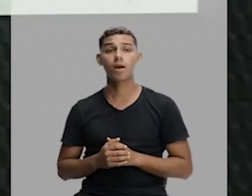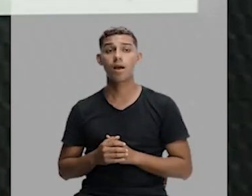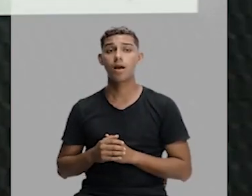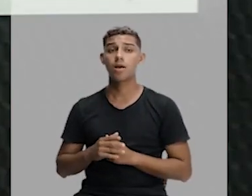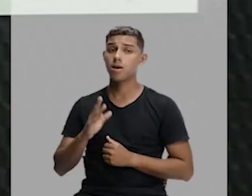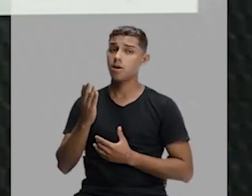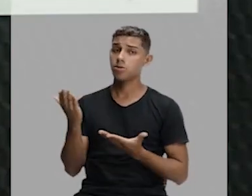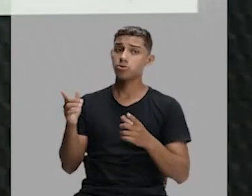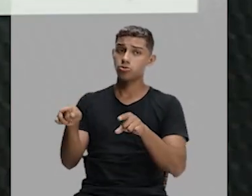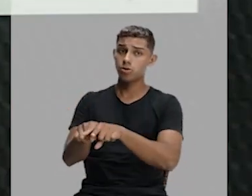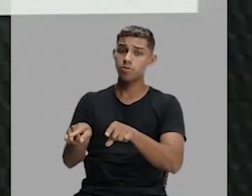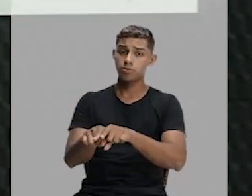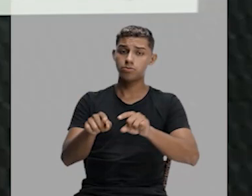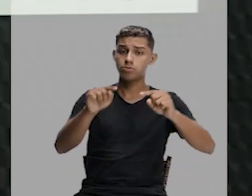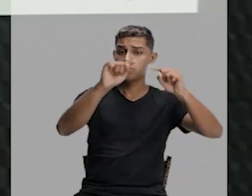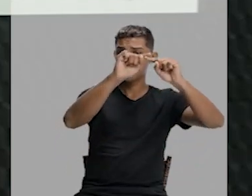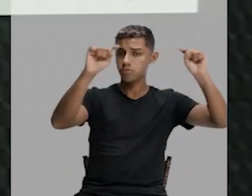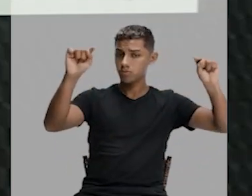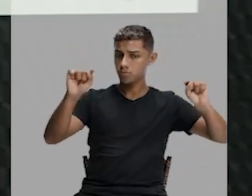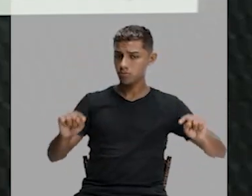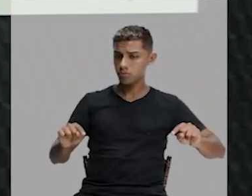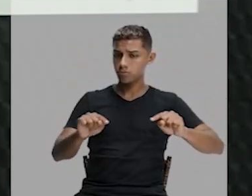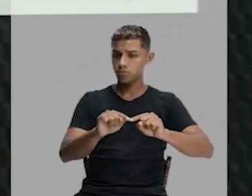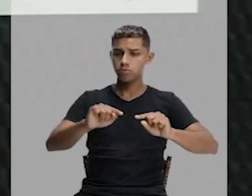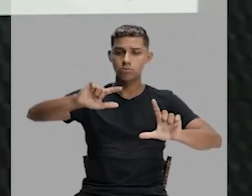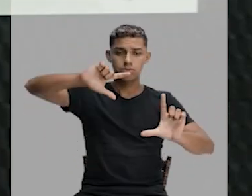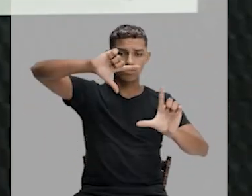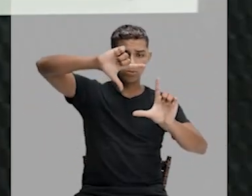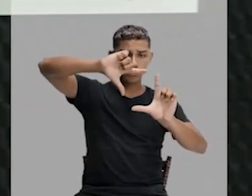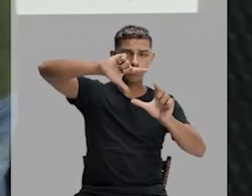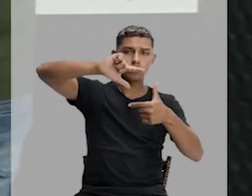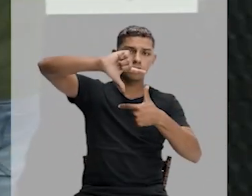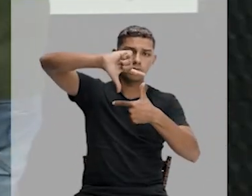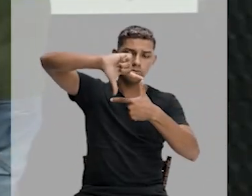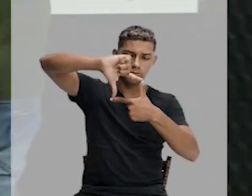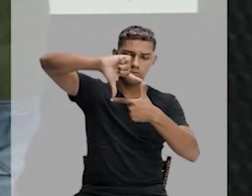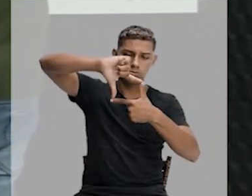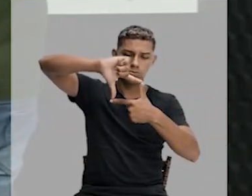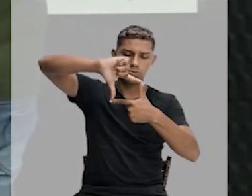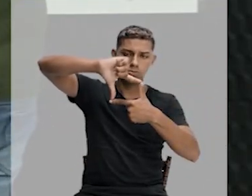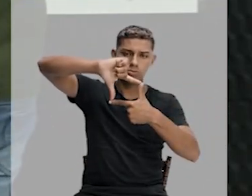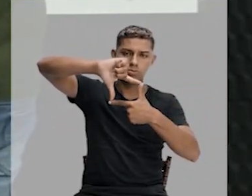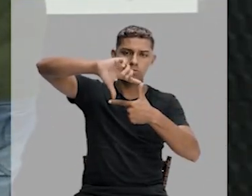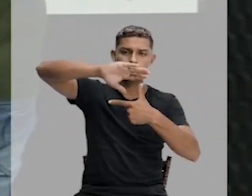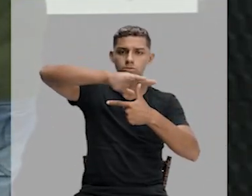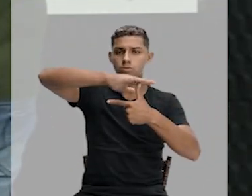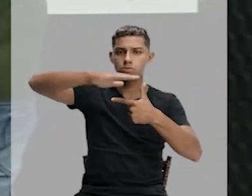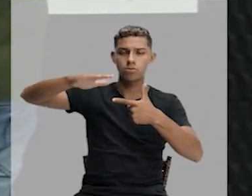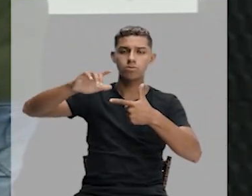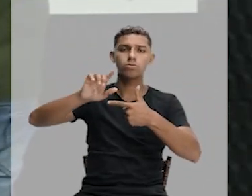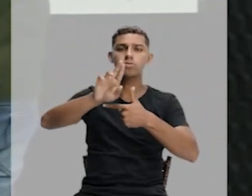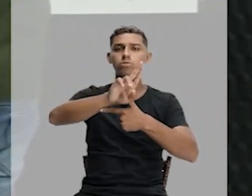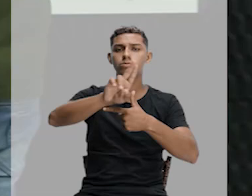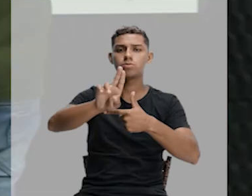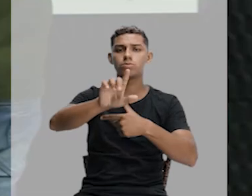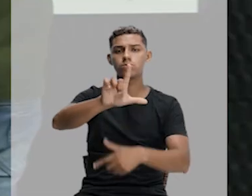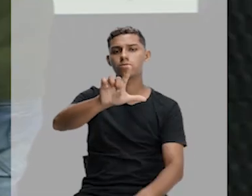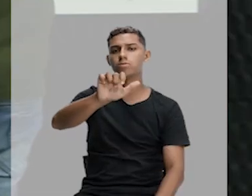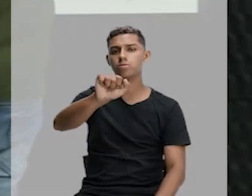que formam são quadriláteros. Que esse aqui, pessoal, são as laterais. A face